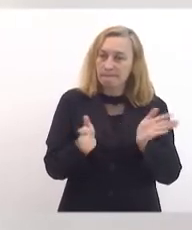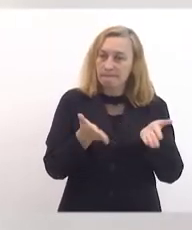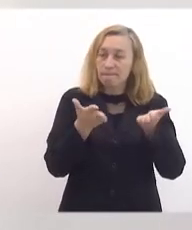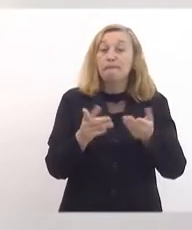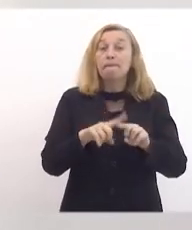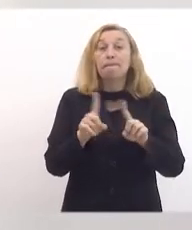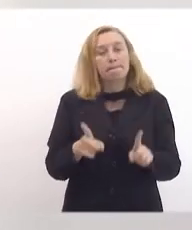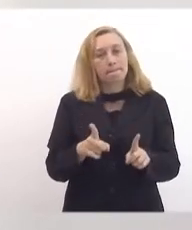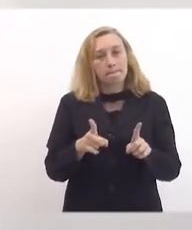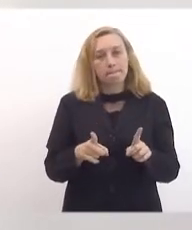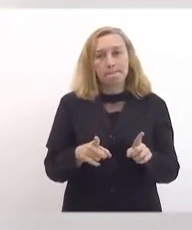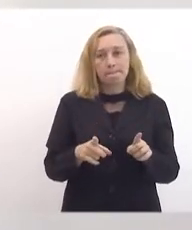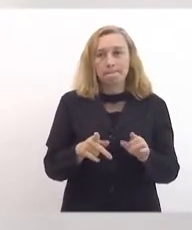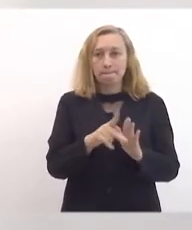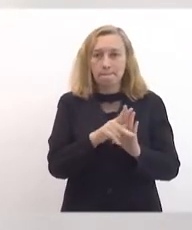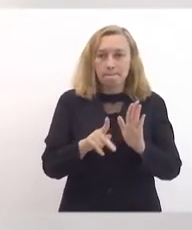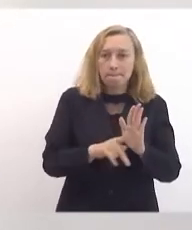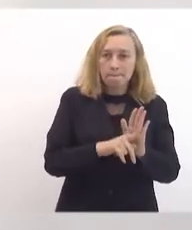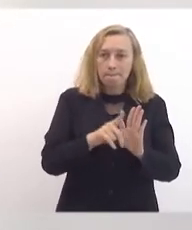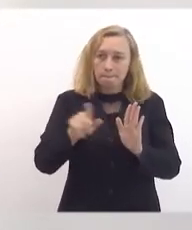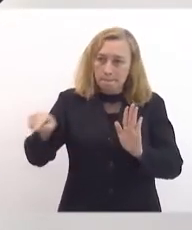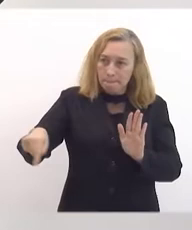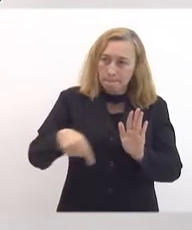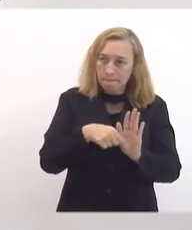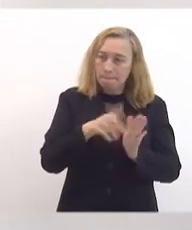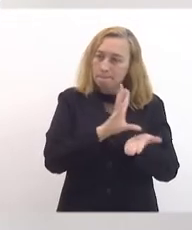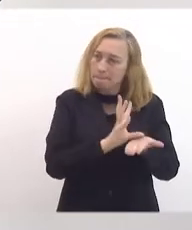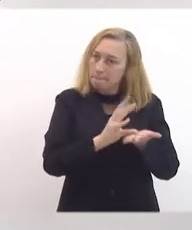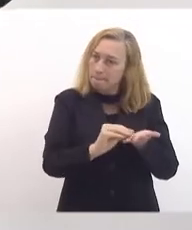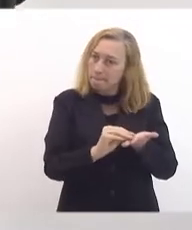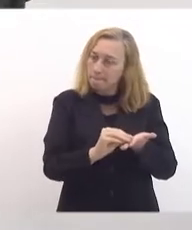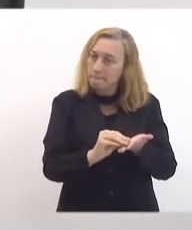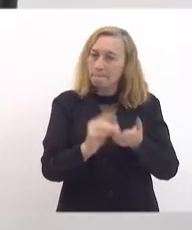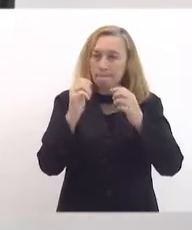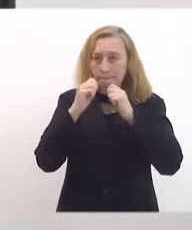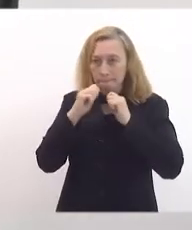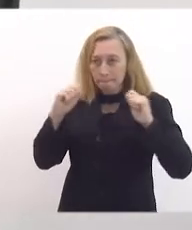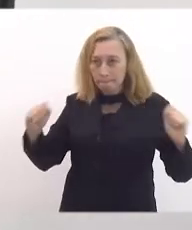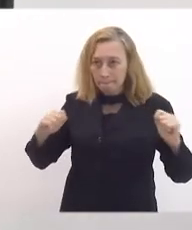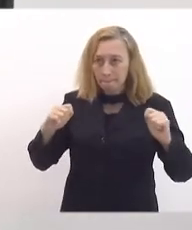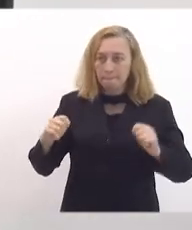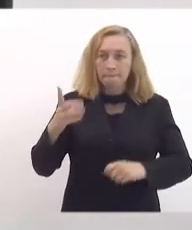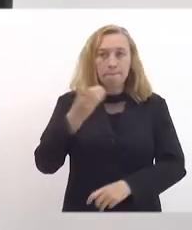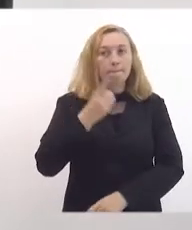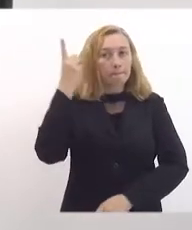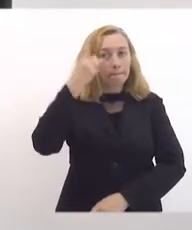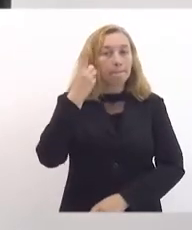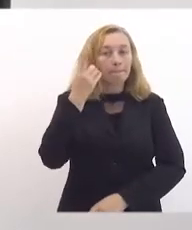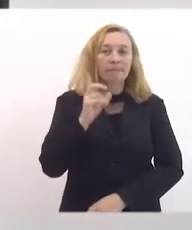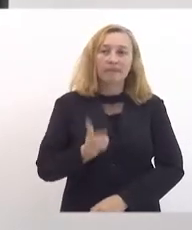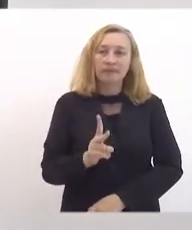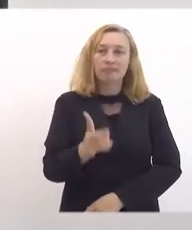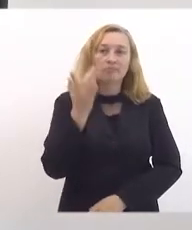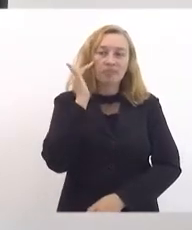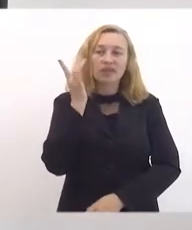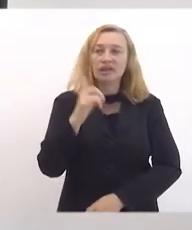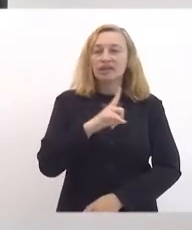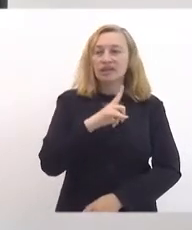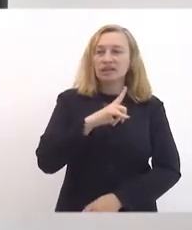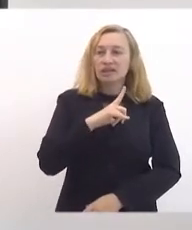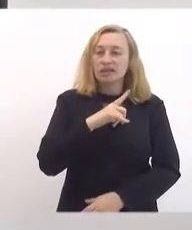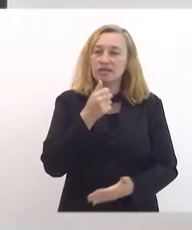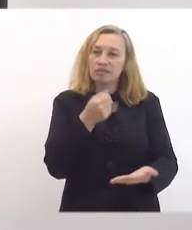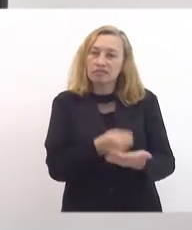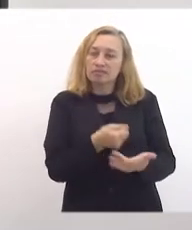é mas quando o projeto vem a porta as assessorias dos deputados sempre acho que tem que botar uma